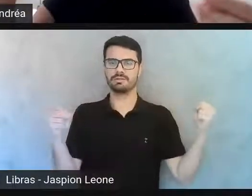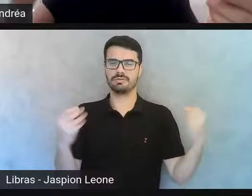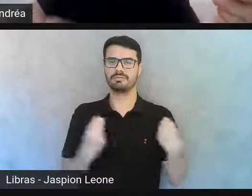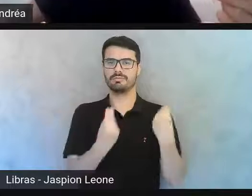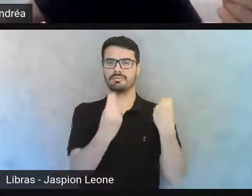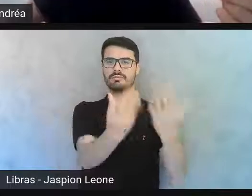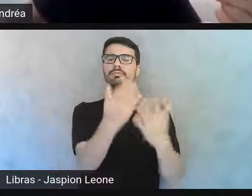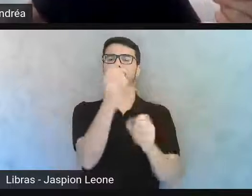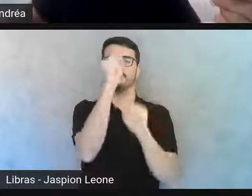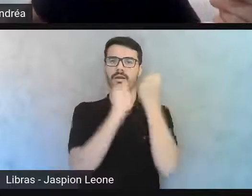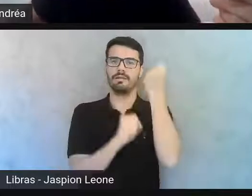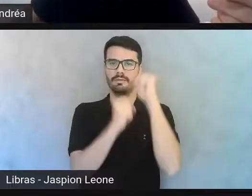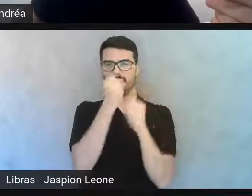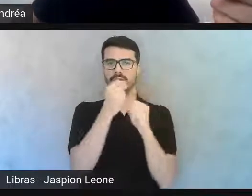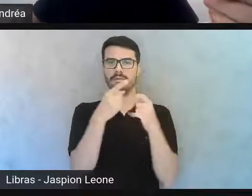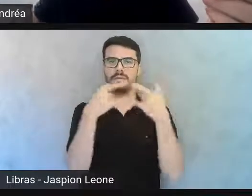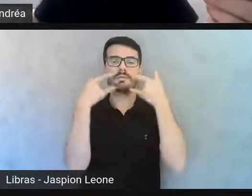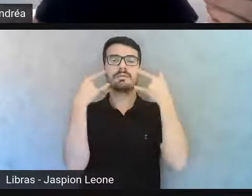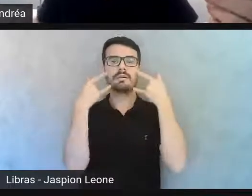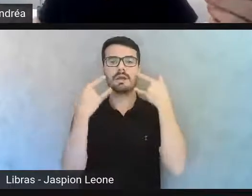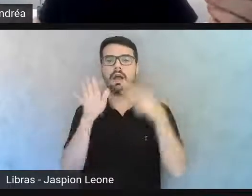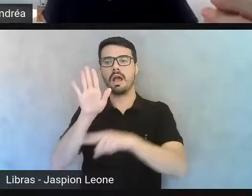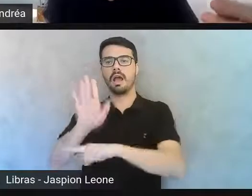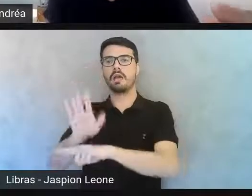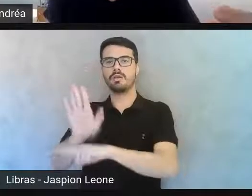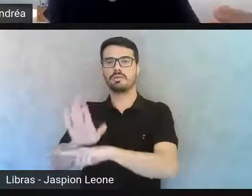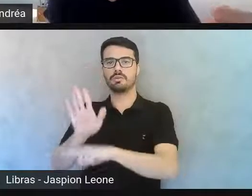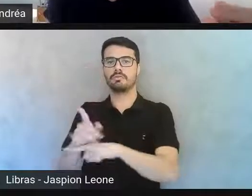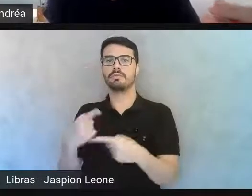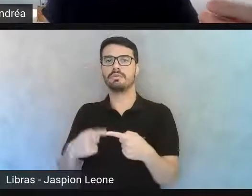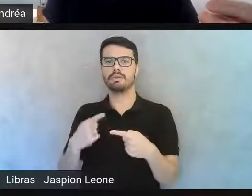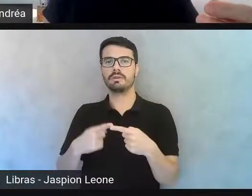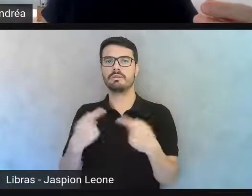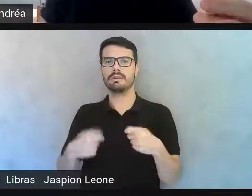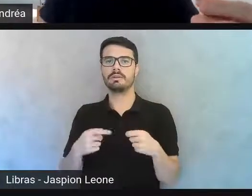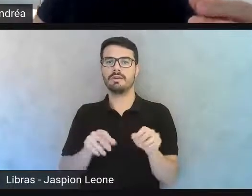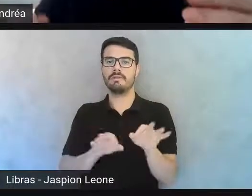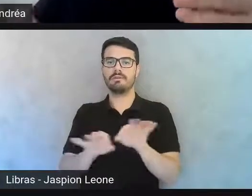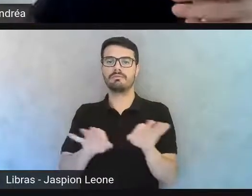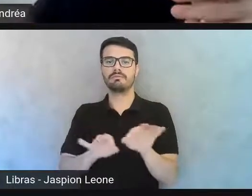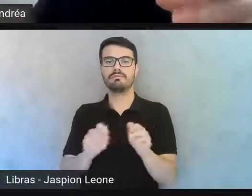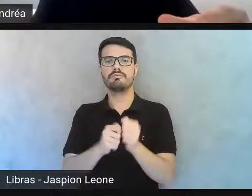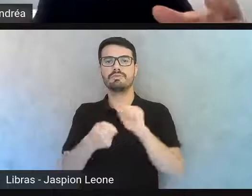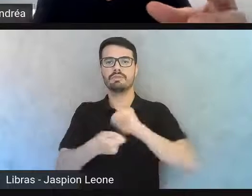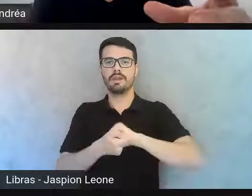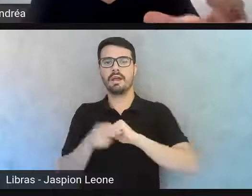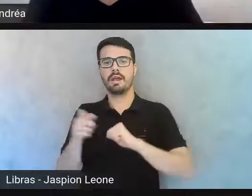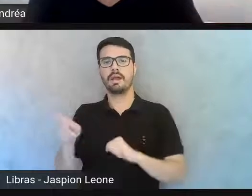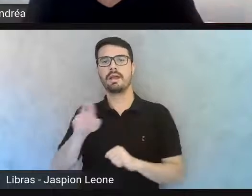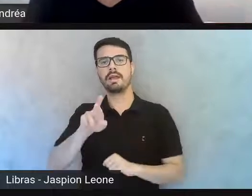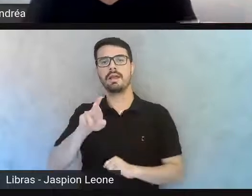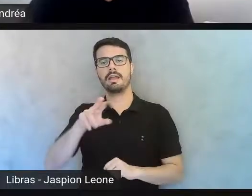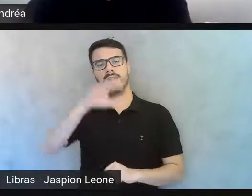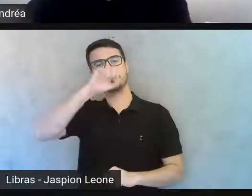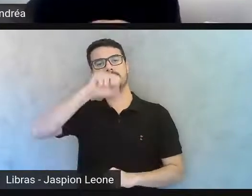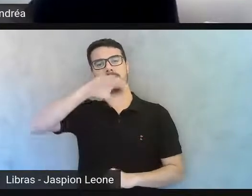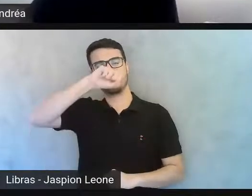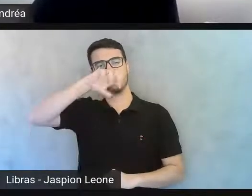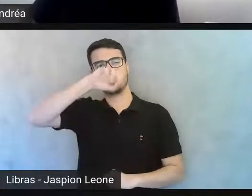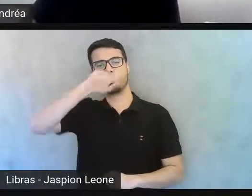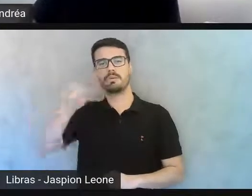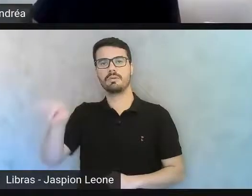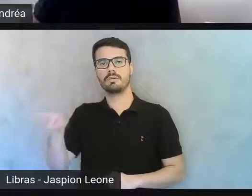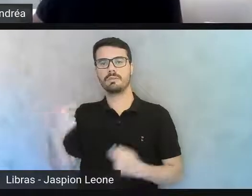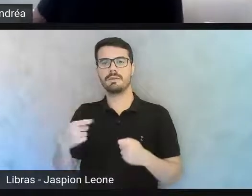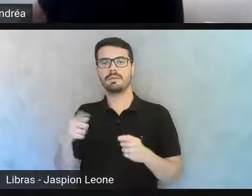estavam bancando as micro pequenas empresas porque ela precisava montar um respirador. Aí a peça do respirador para ela te entregar depende de uma micro